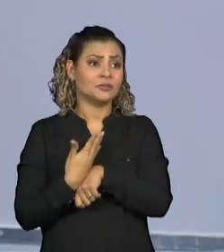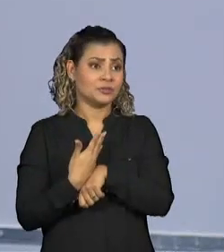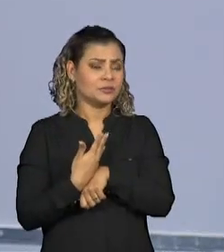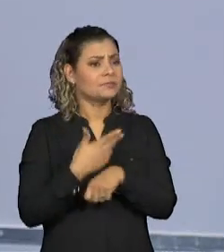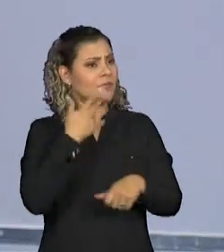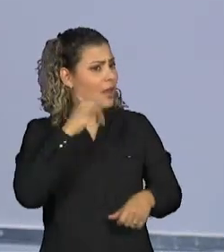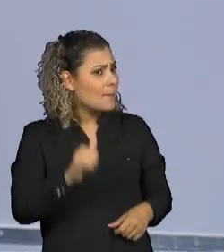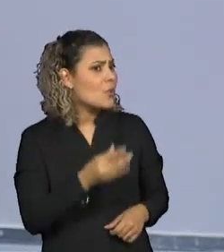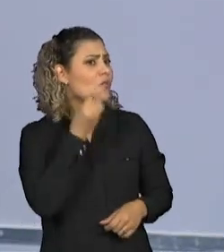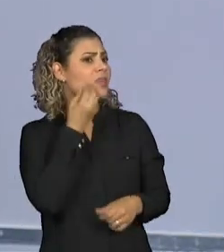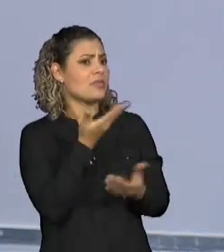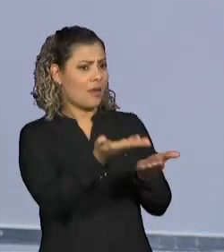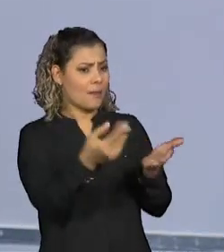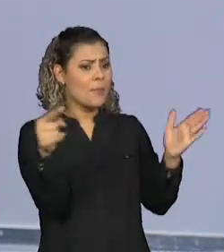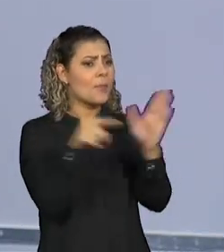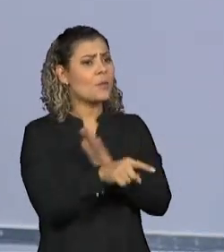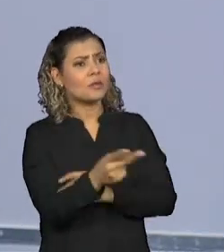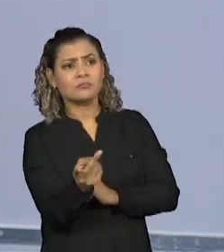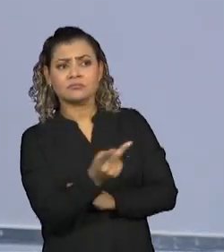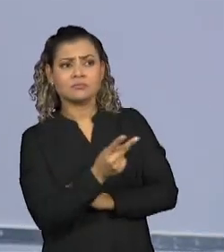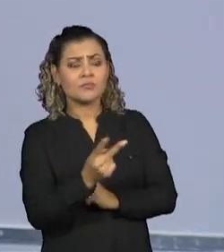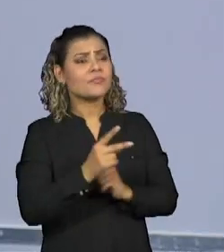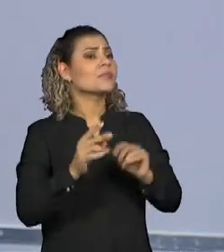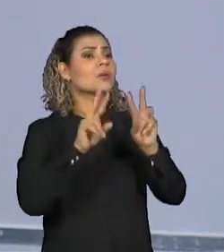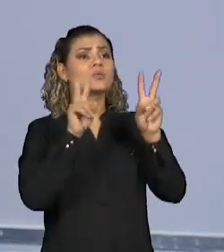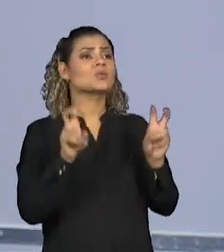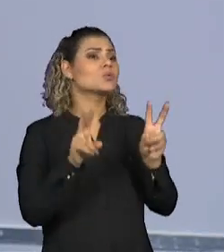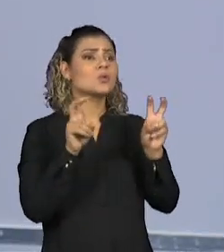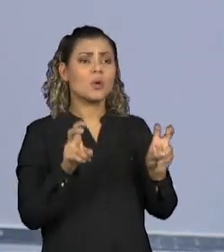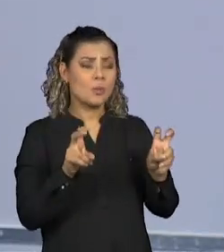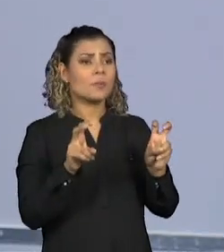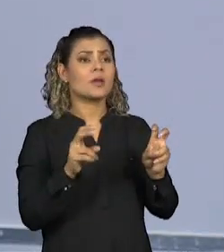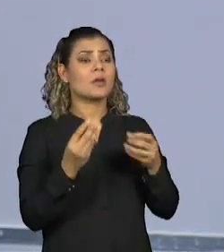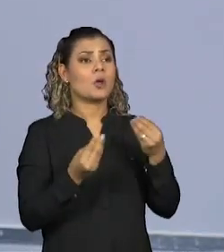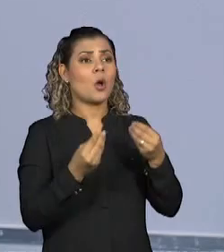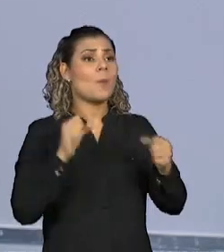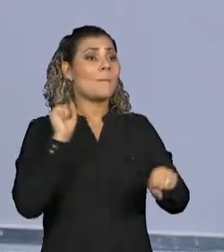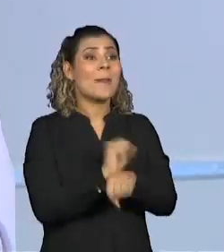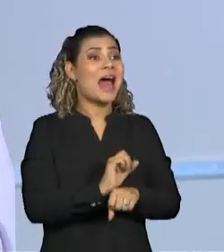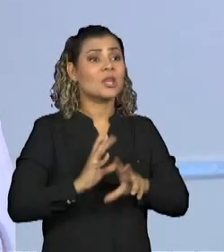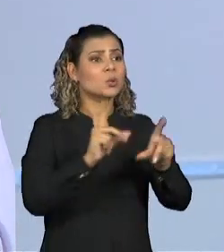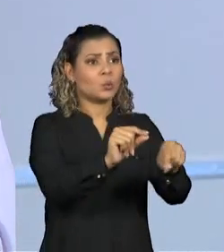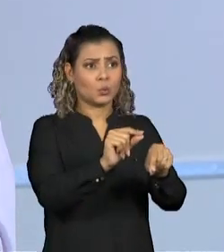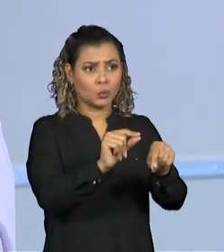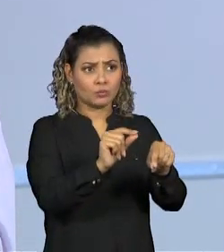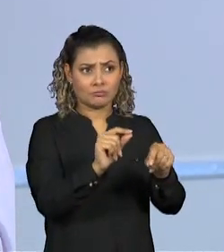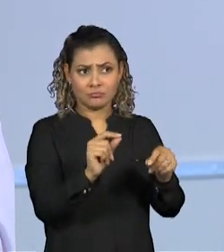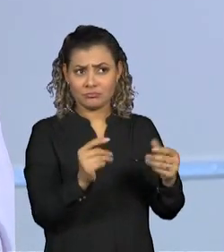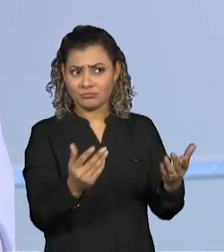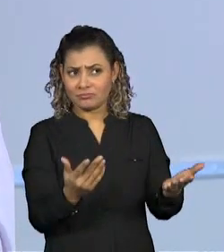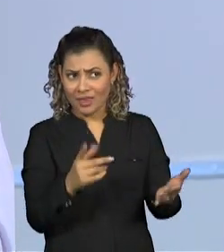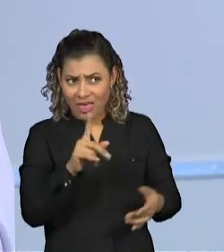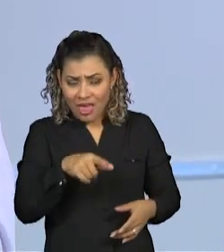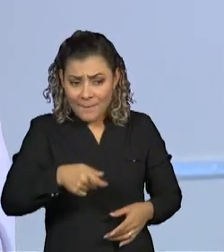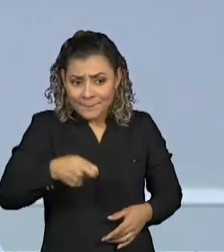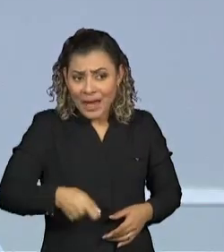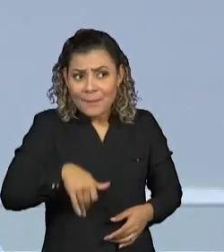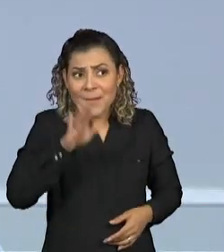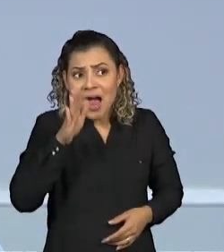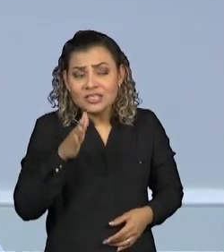aproveitar esse gancho para perguntar para os senhores sobre as medidas de lockdown, não é? Que é uma forma mais